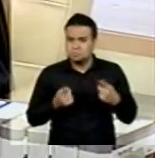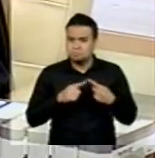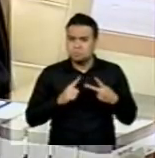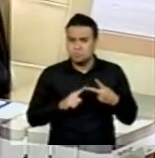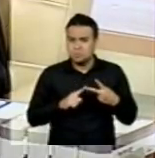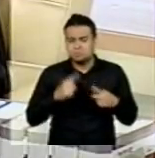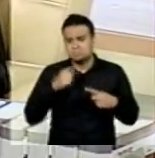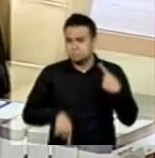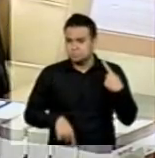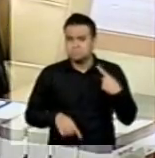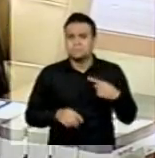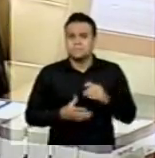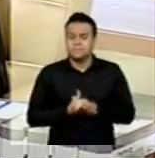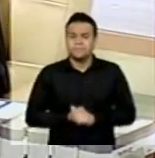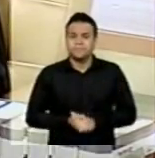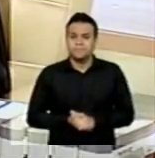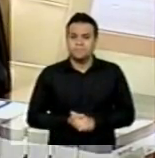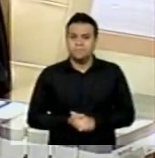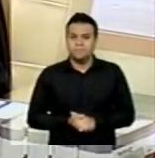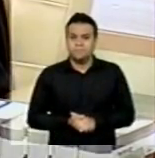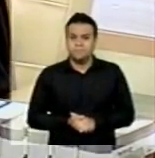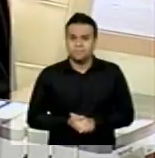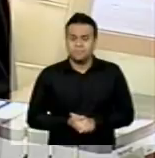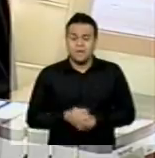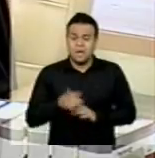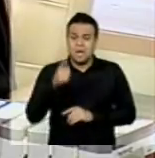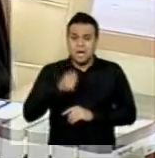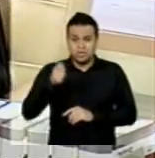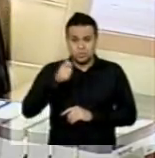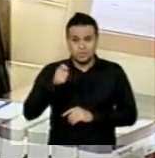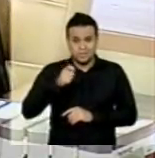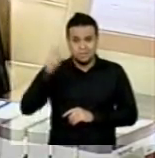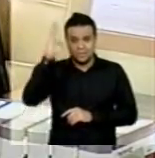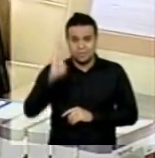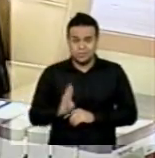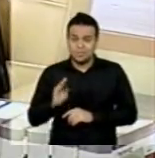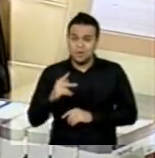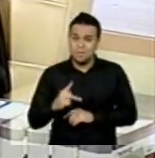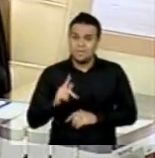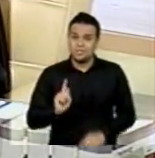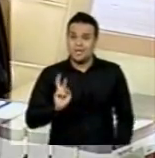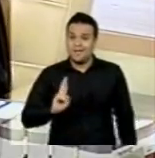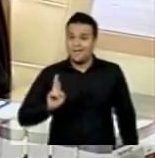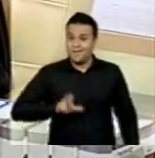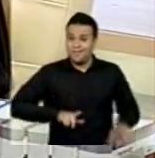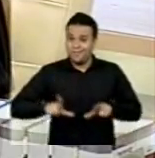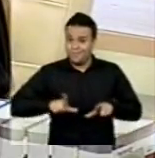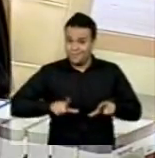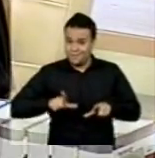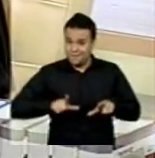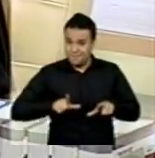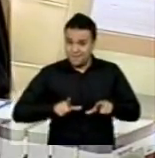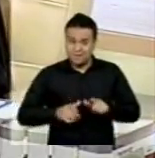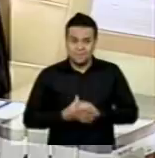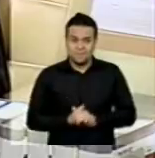legitimidade ativada e causa da ANAMATRA e da Associação Nacional dos Procuradores do Trabalho para o ajuizamento de ação